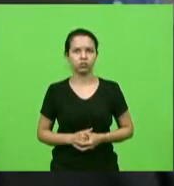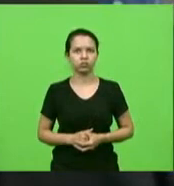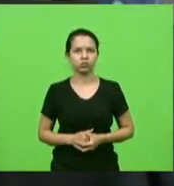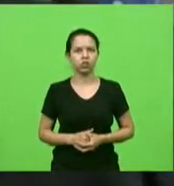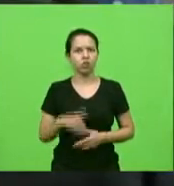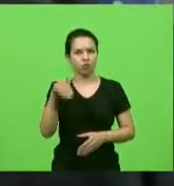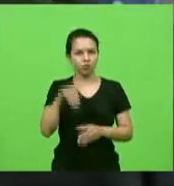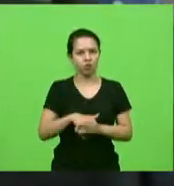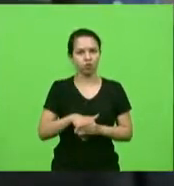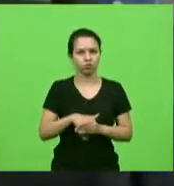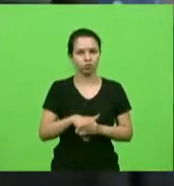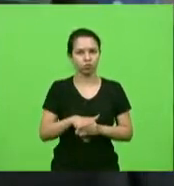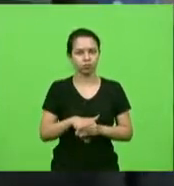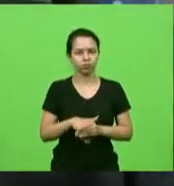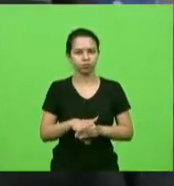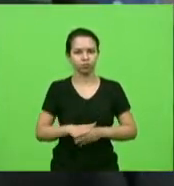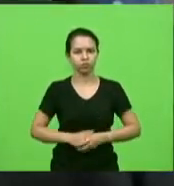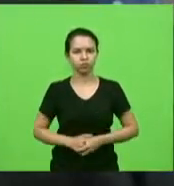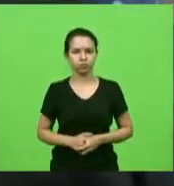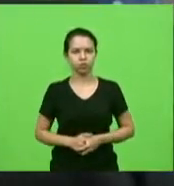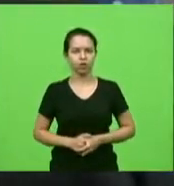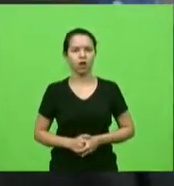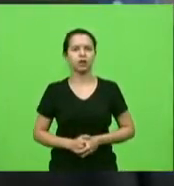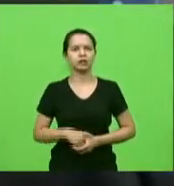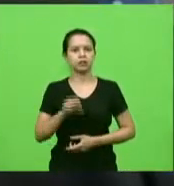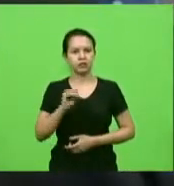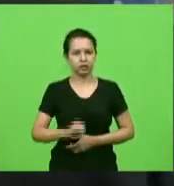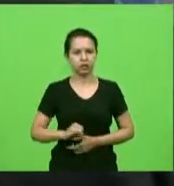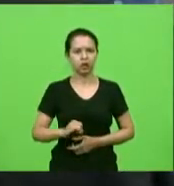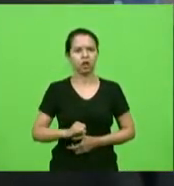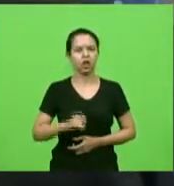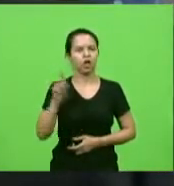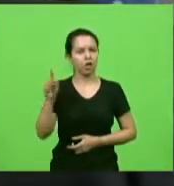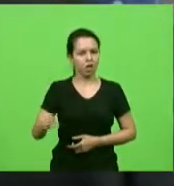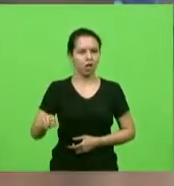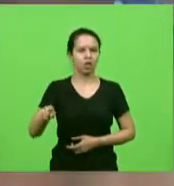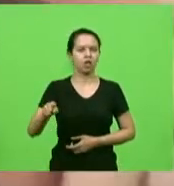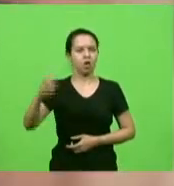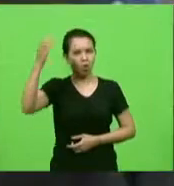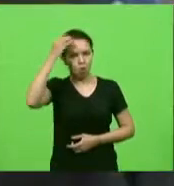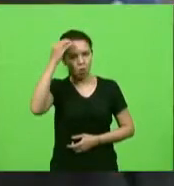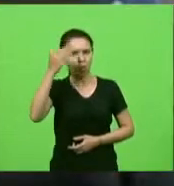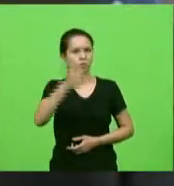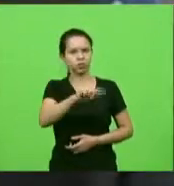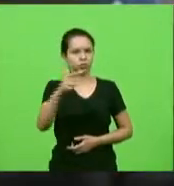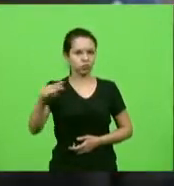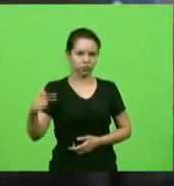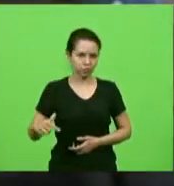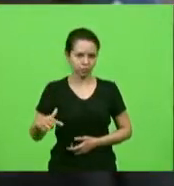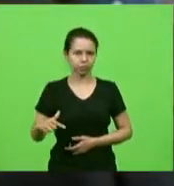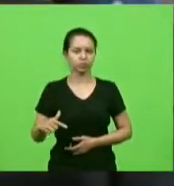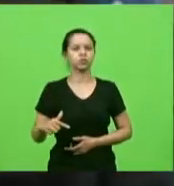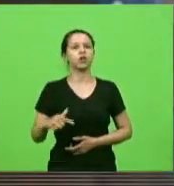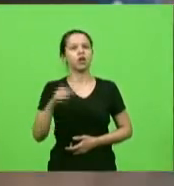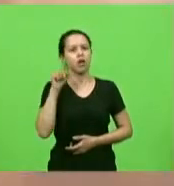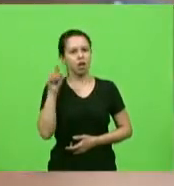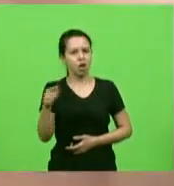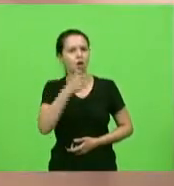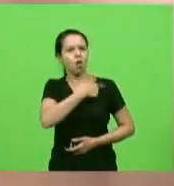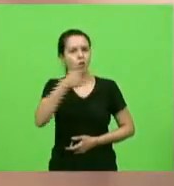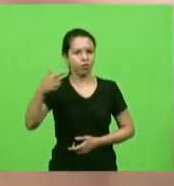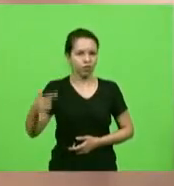Este momento, voto que atesta a ausência de dolo do governador Carlos Moisés da Silva, condiciona ao mesmo governante